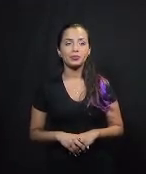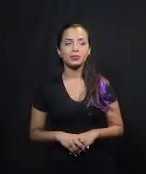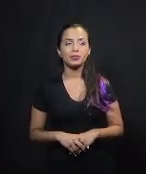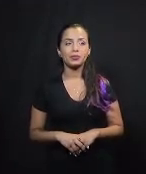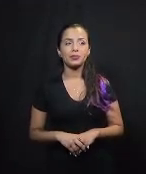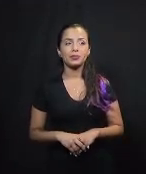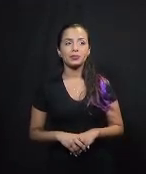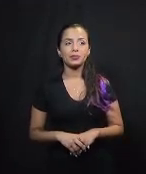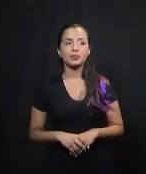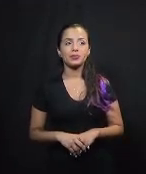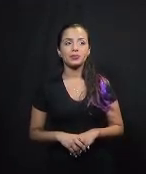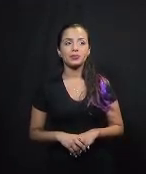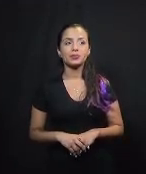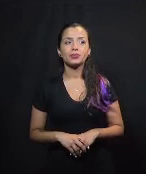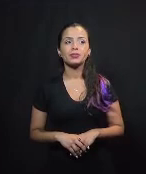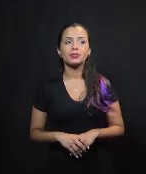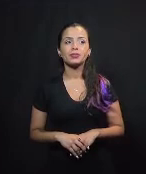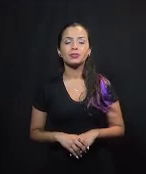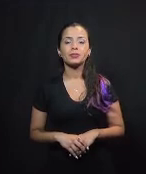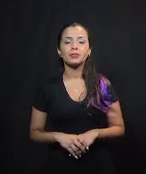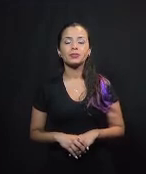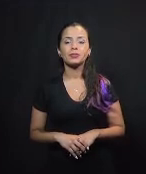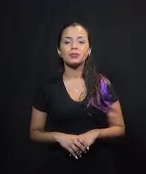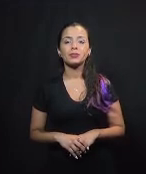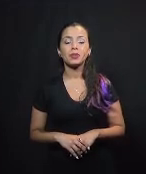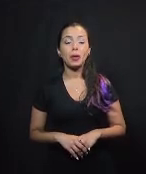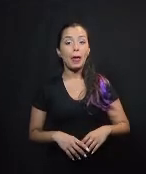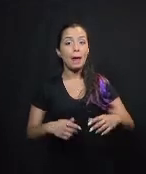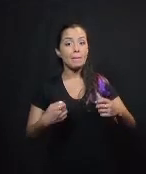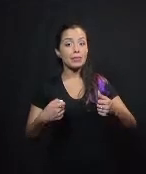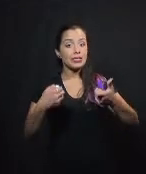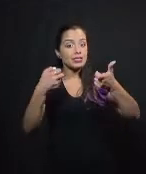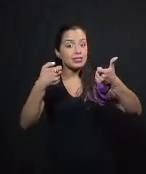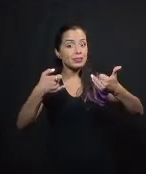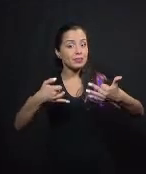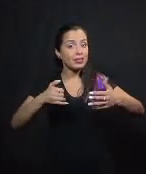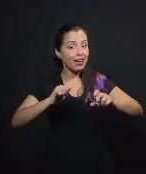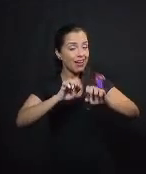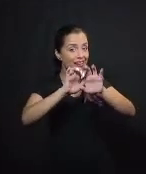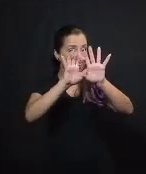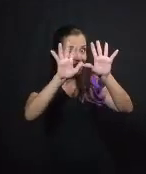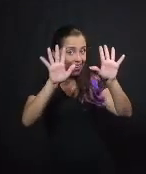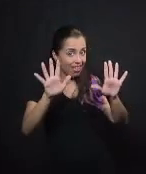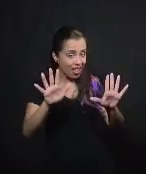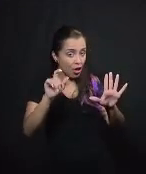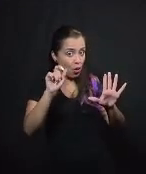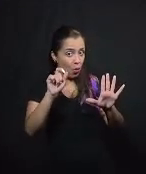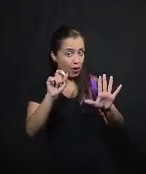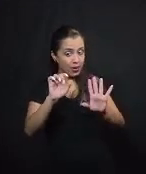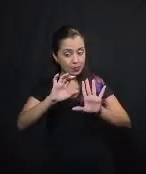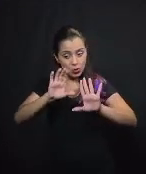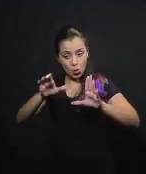Que seria preciso esclarecer que o avanço da extrema direita,